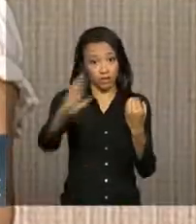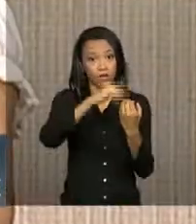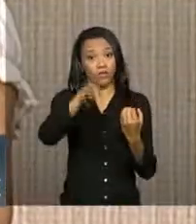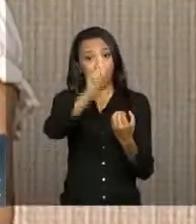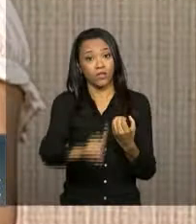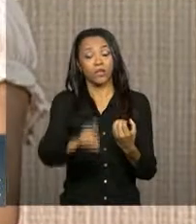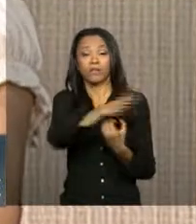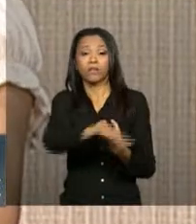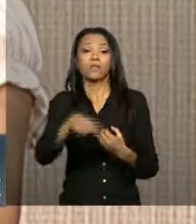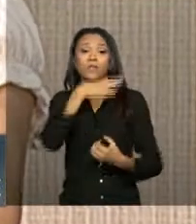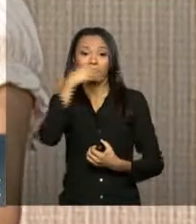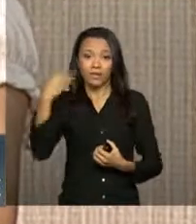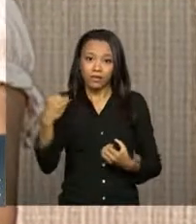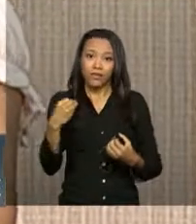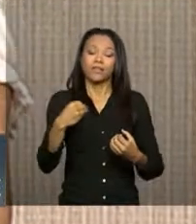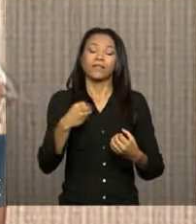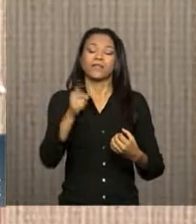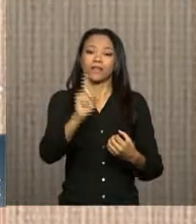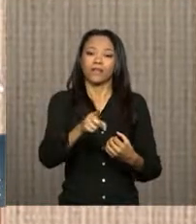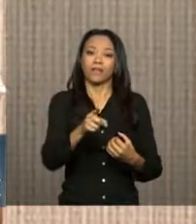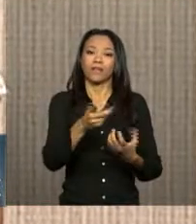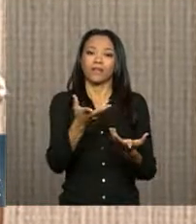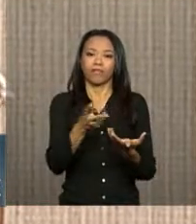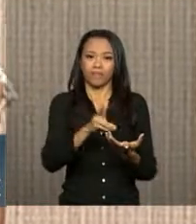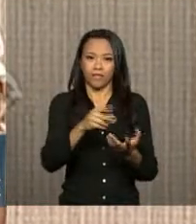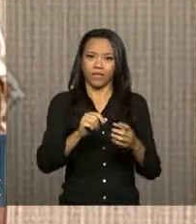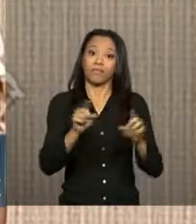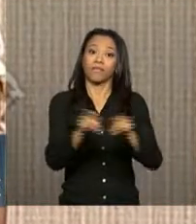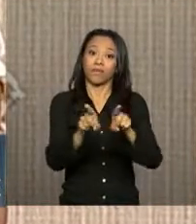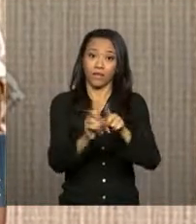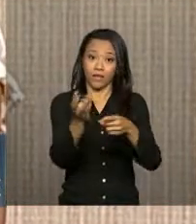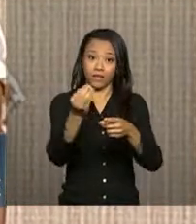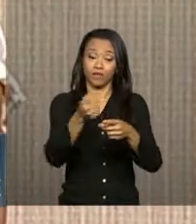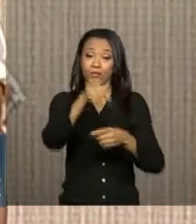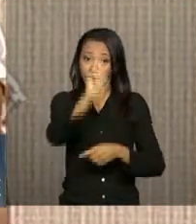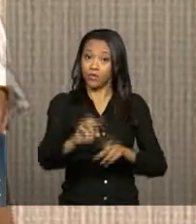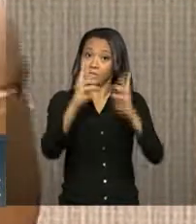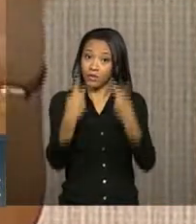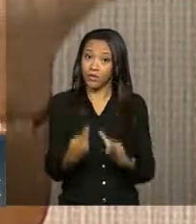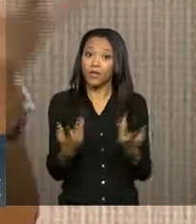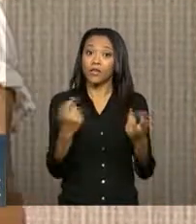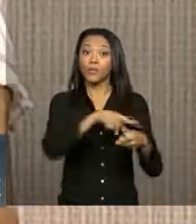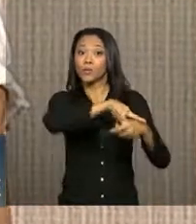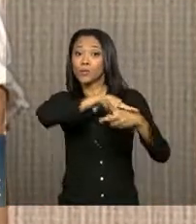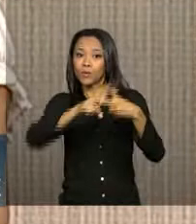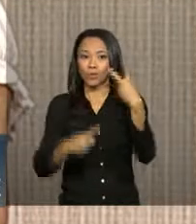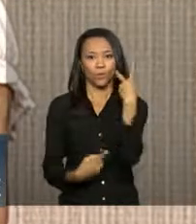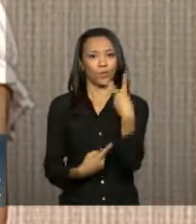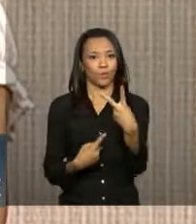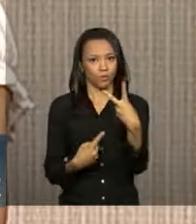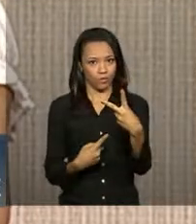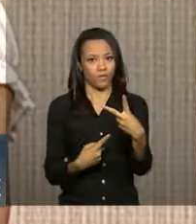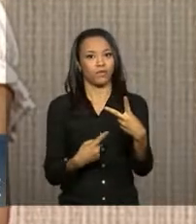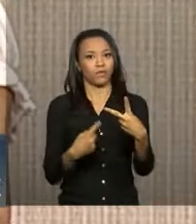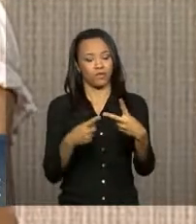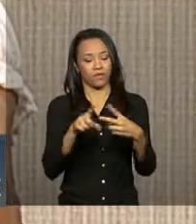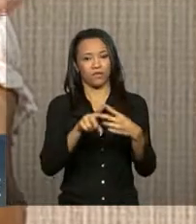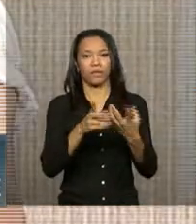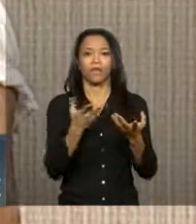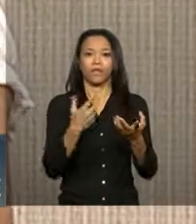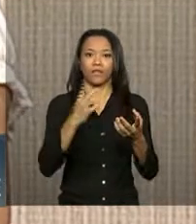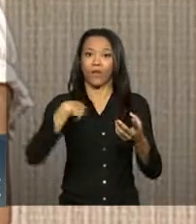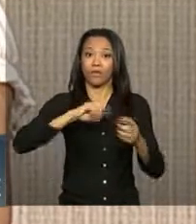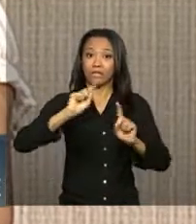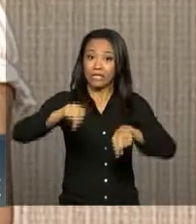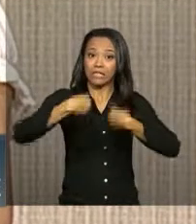conferência nacional dos direitos humanos com essas são duas das grandes né dois grandes desafios